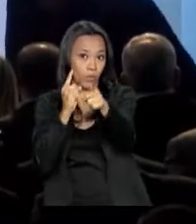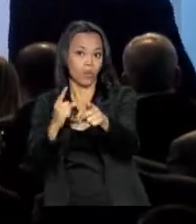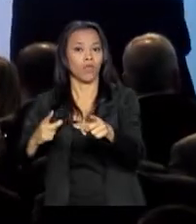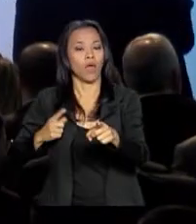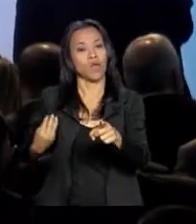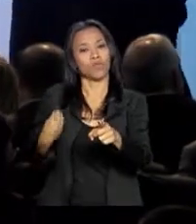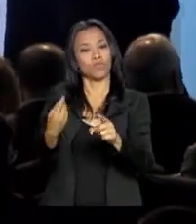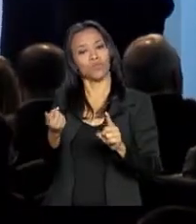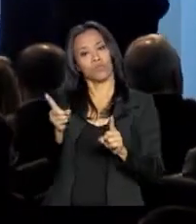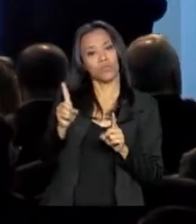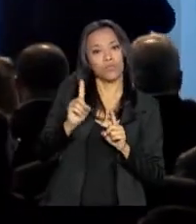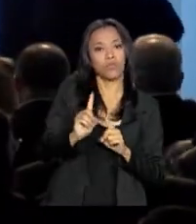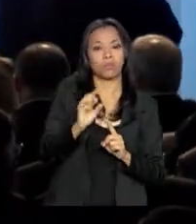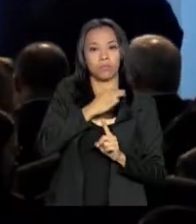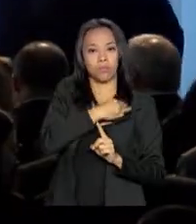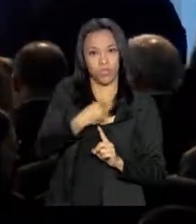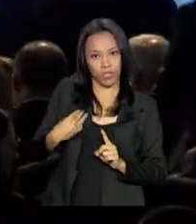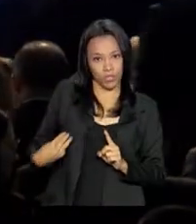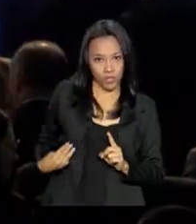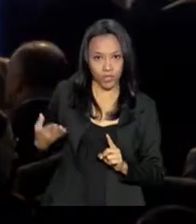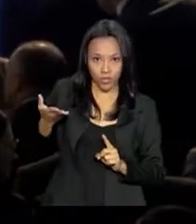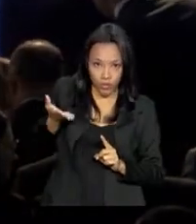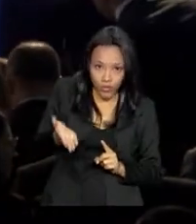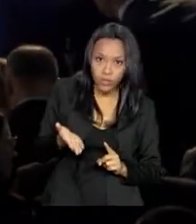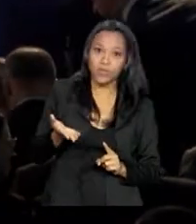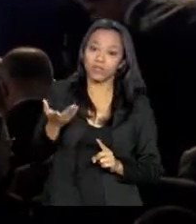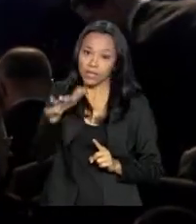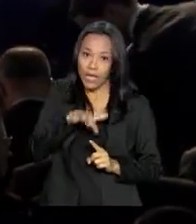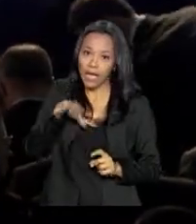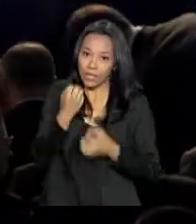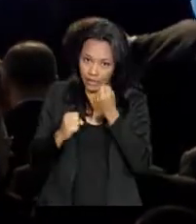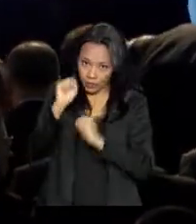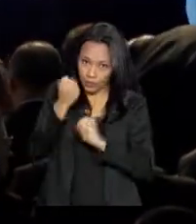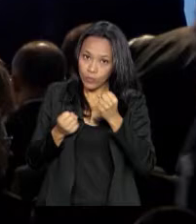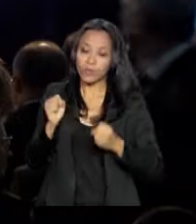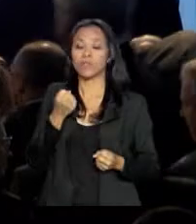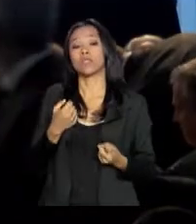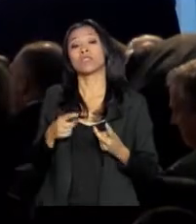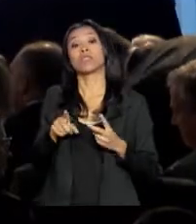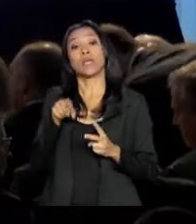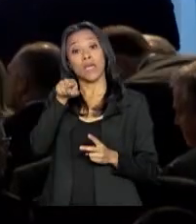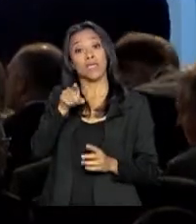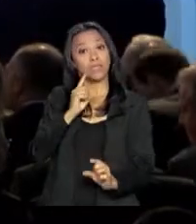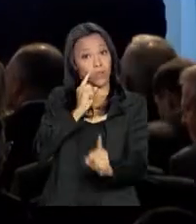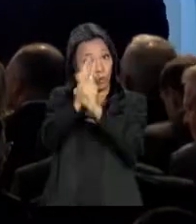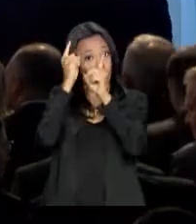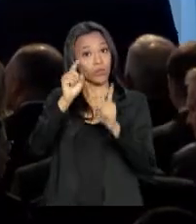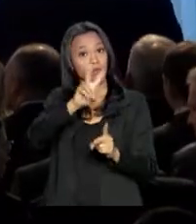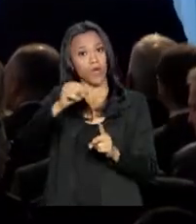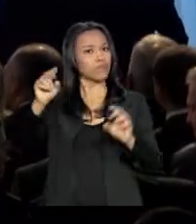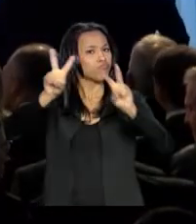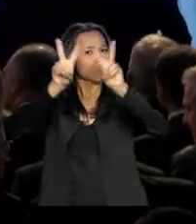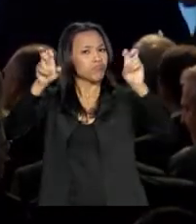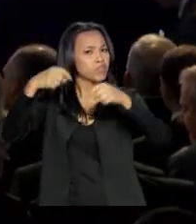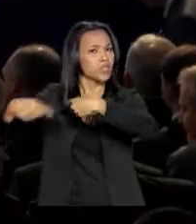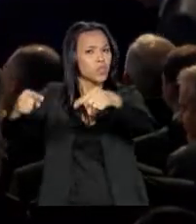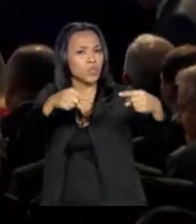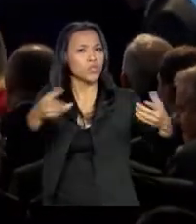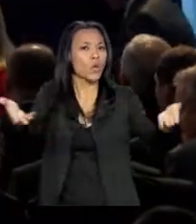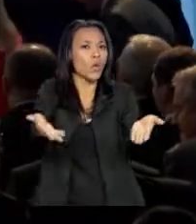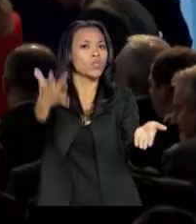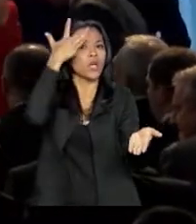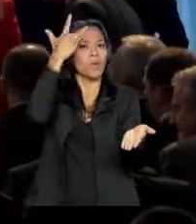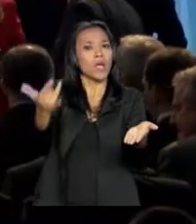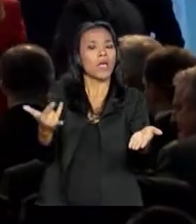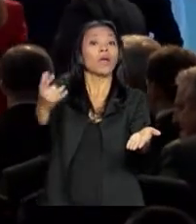do ministro marcos jorge da do desenvolvimento indústria e comércio exterior esse encontro aí que vai discutir entre hoje e amanhã a